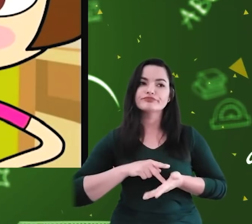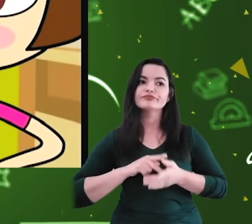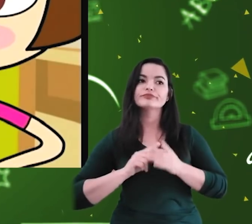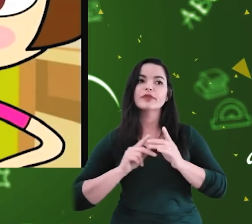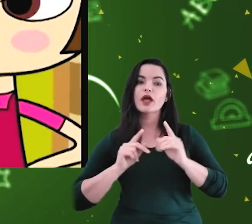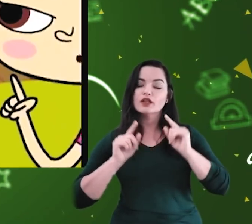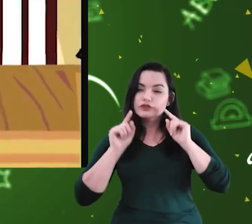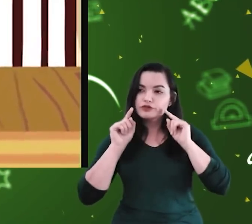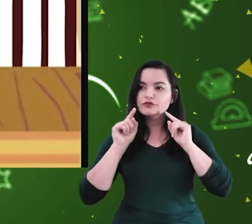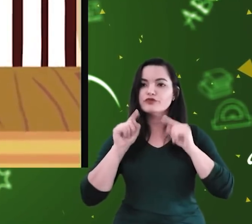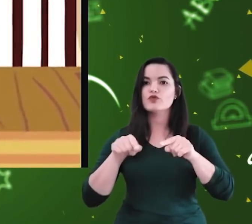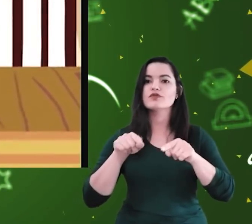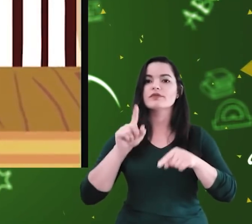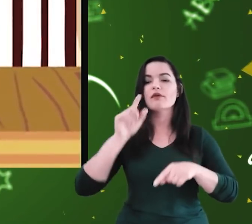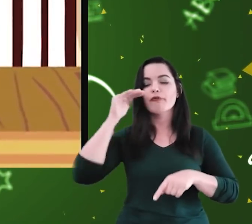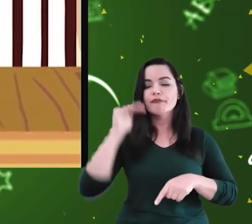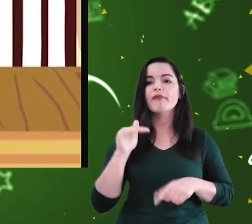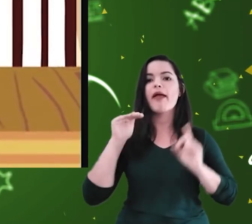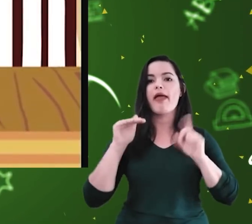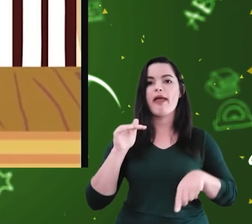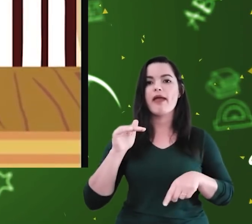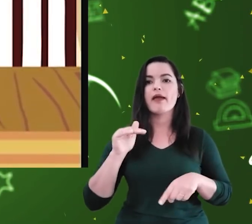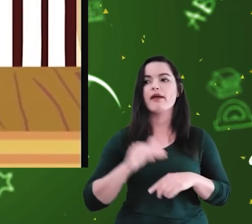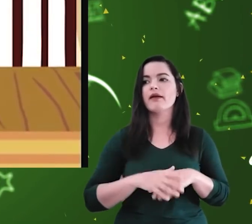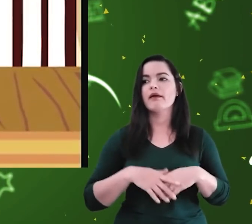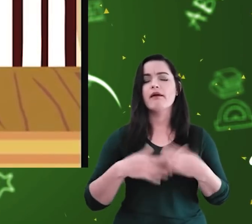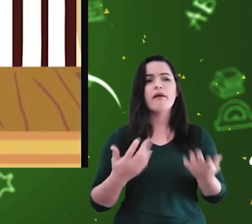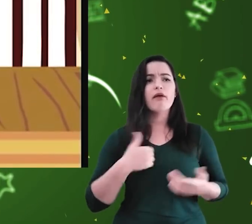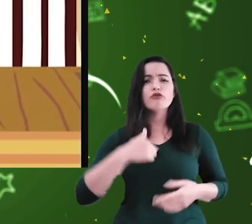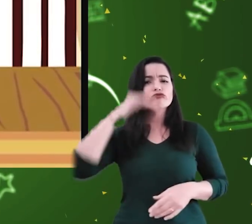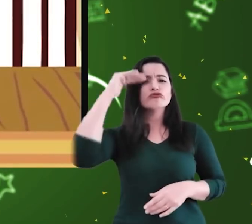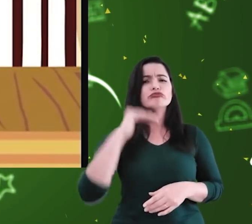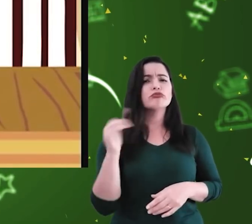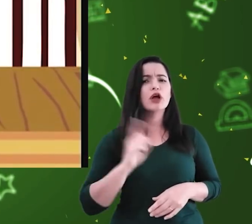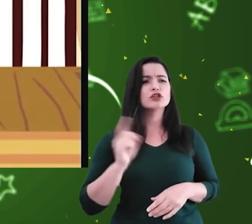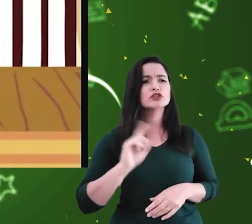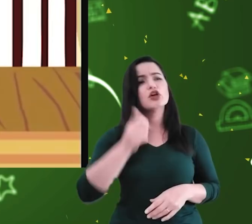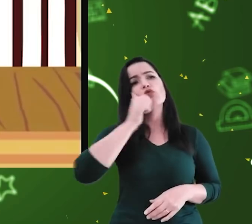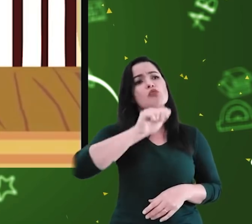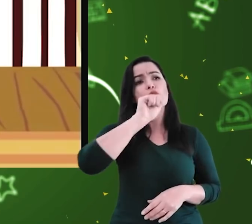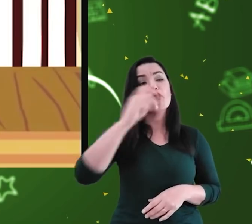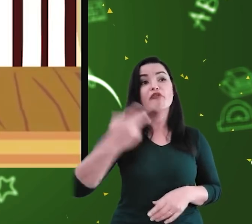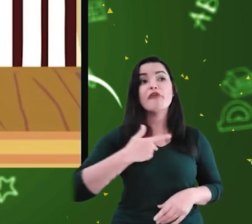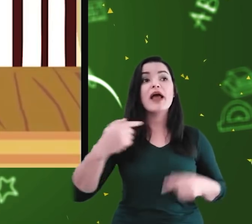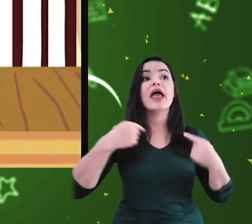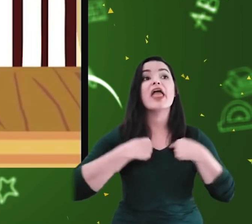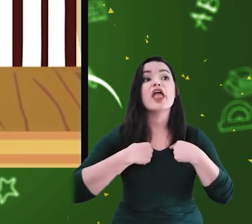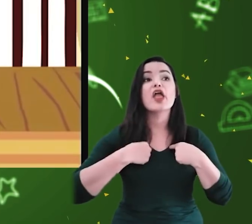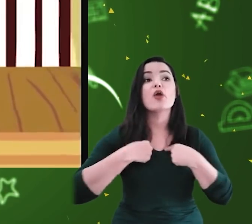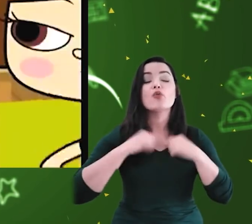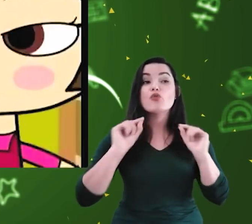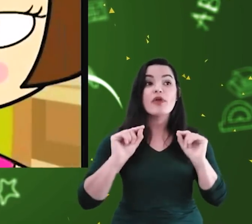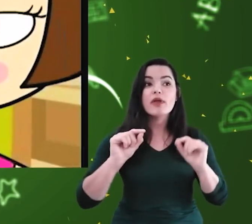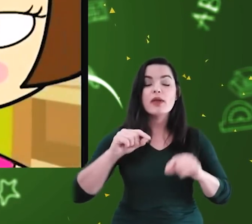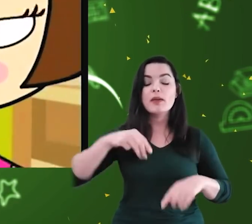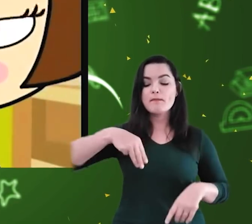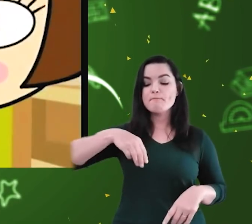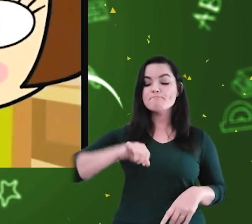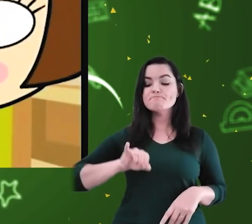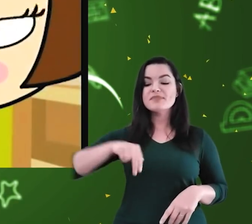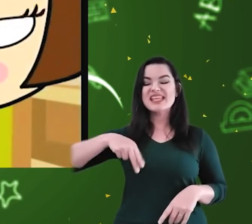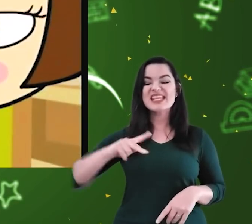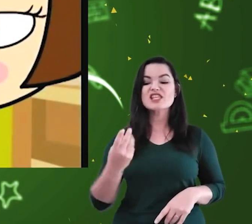é baixinho. Baixinho? Baixinho nada. Sabe o que a mamãe diz que eu sou? Mignon.